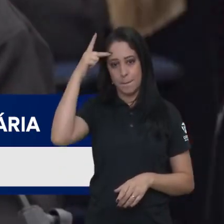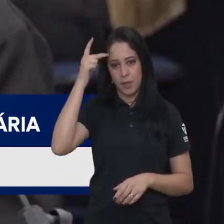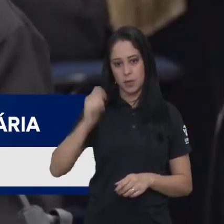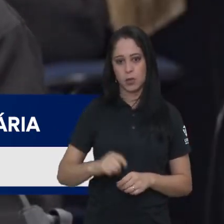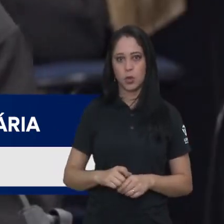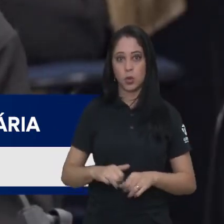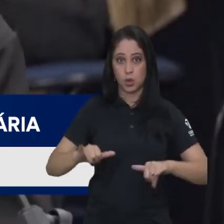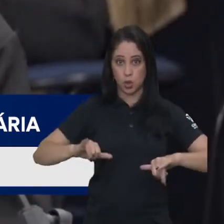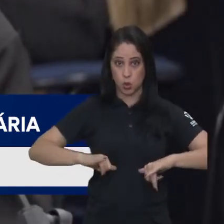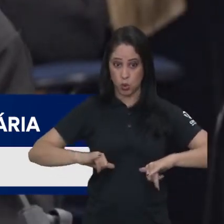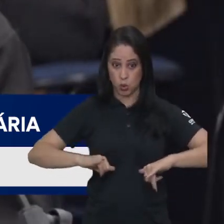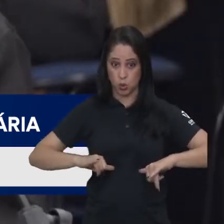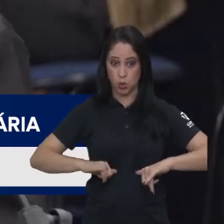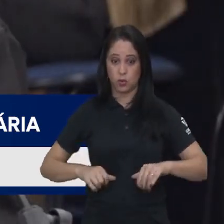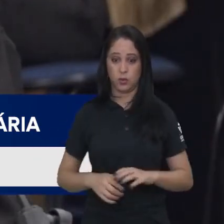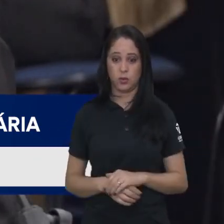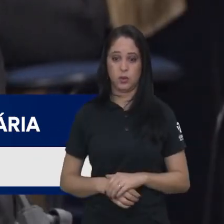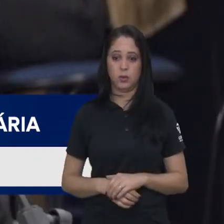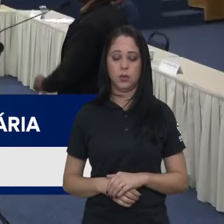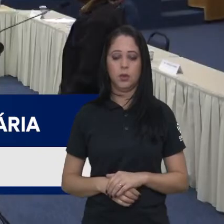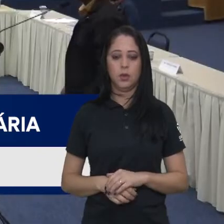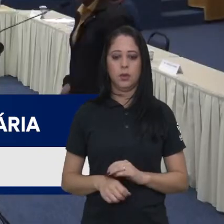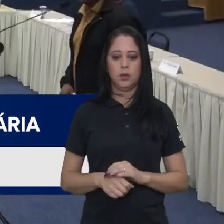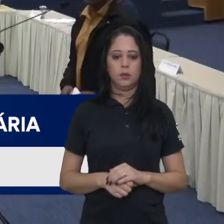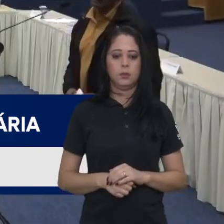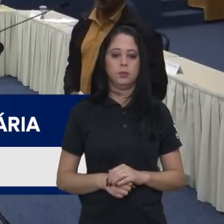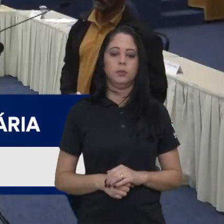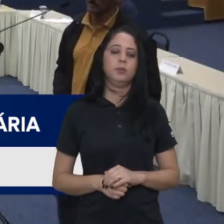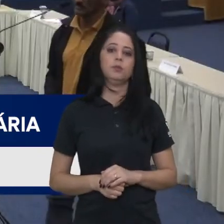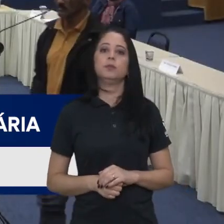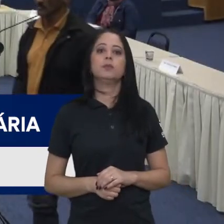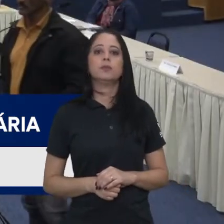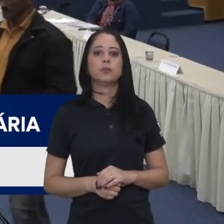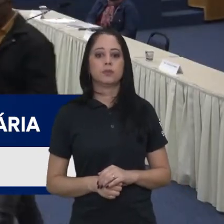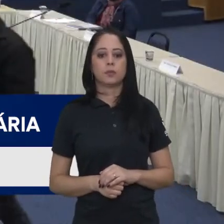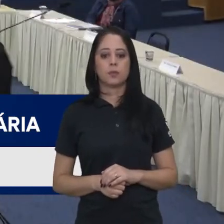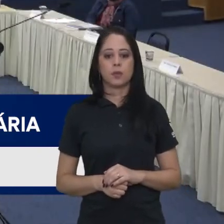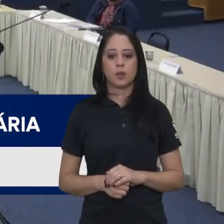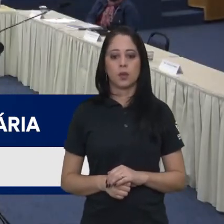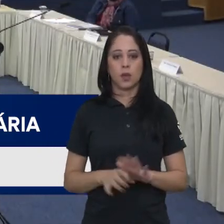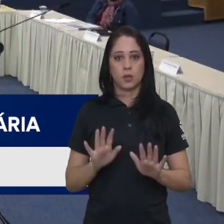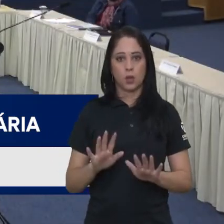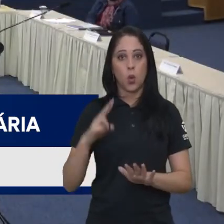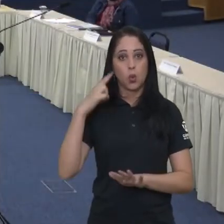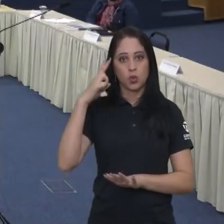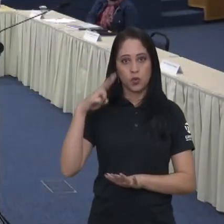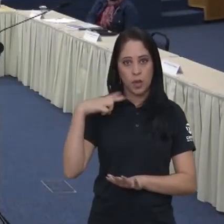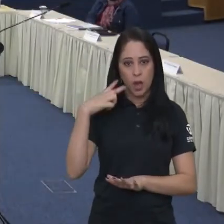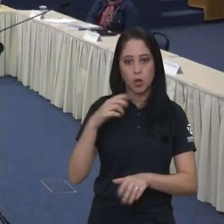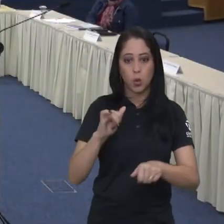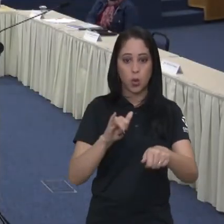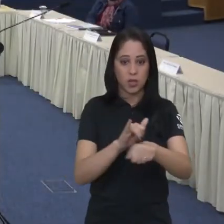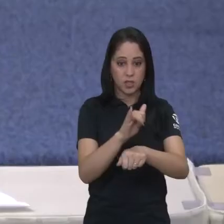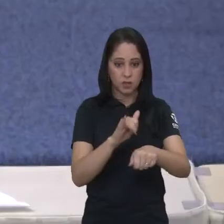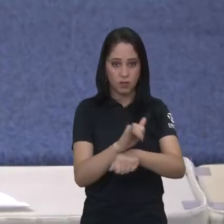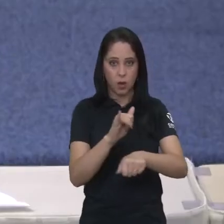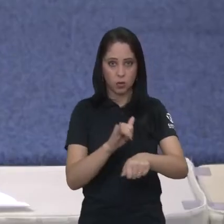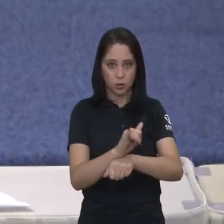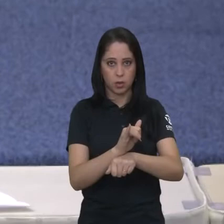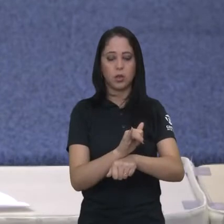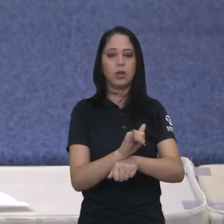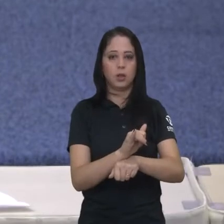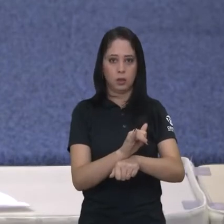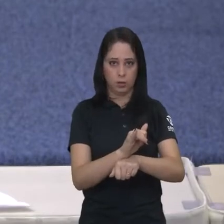estão no sufoco, estão na UTI. Obrigado, Gilson. Os vereadores que não estão, não puderam estar